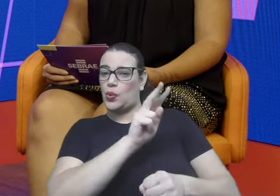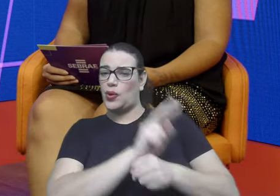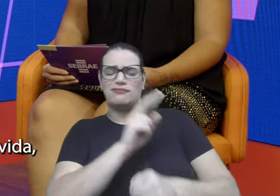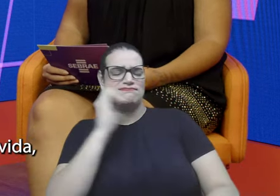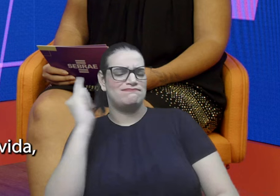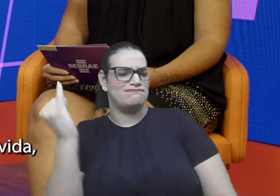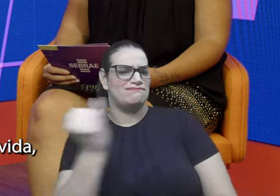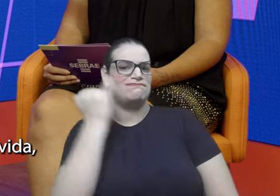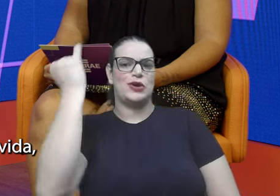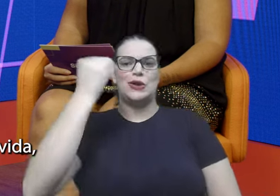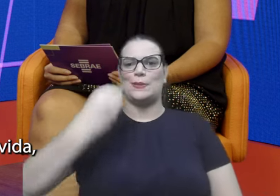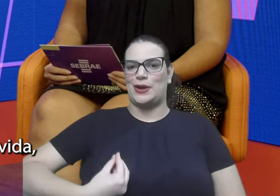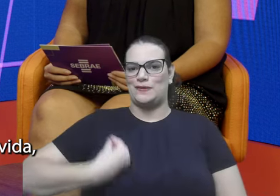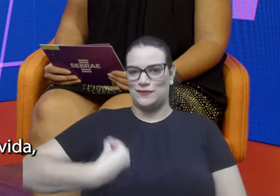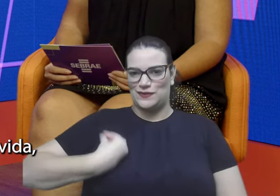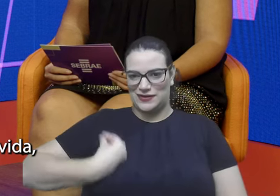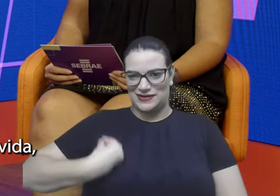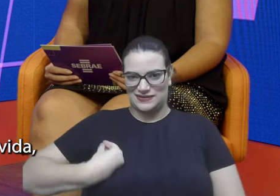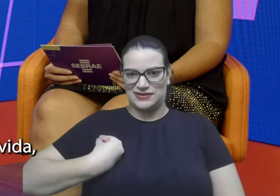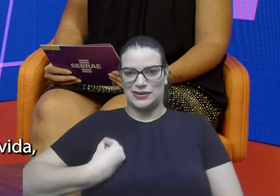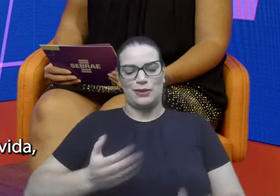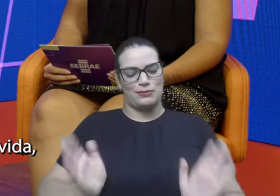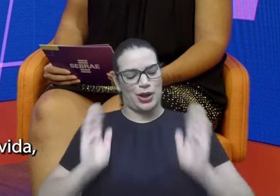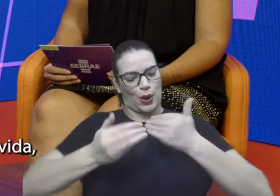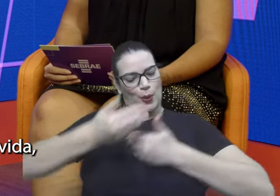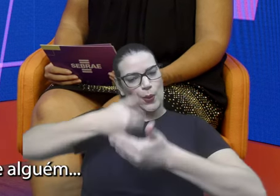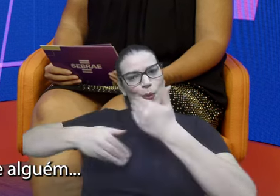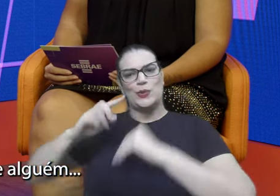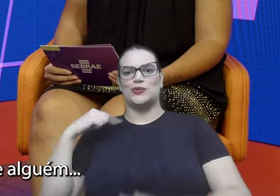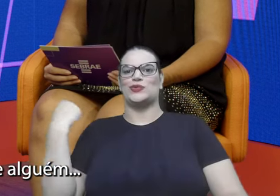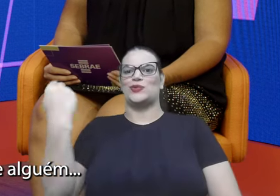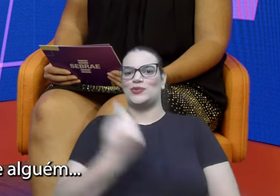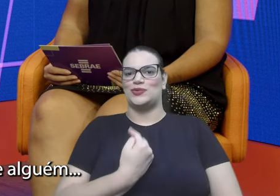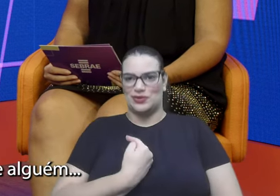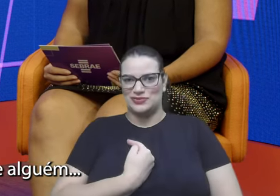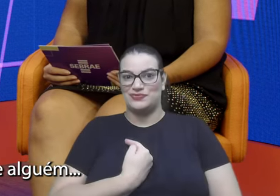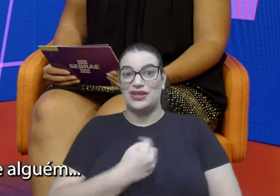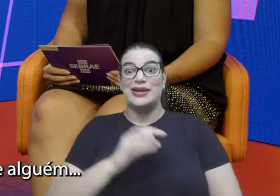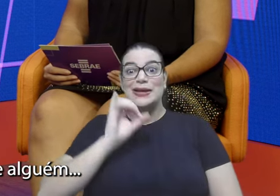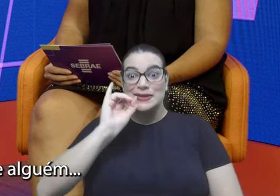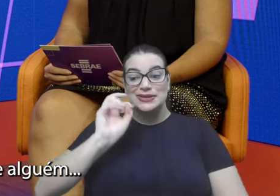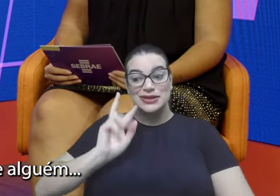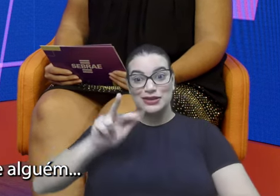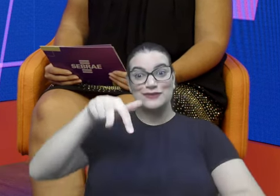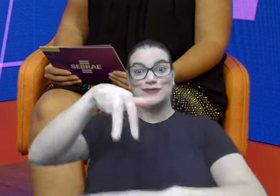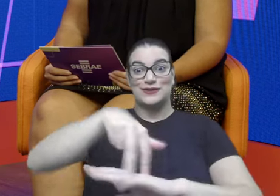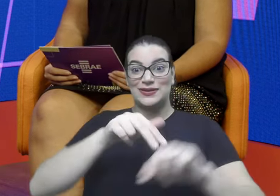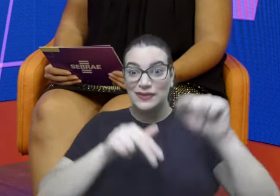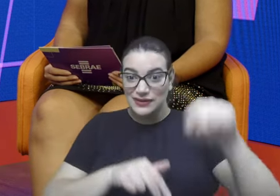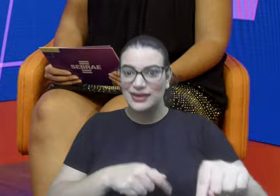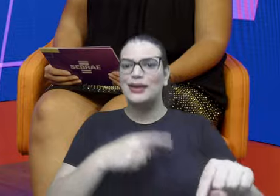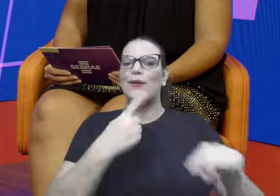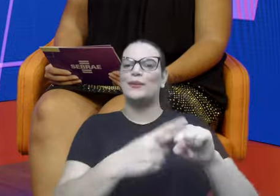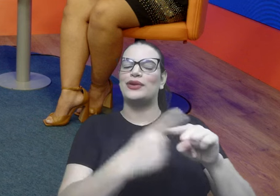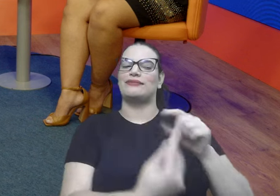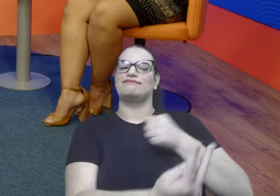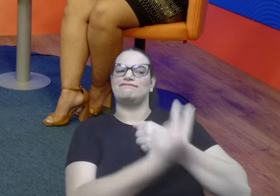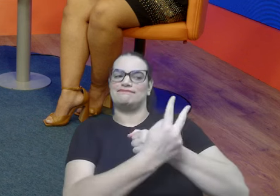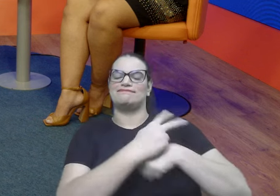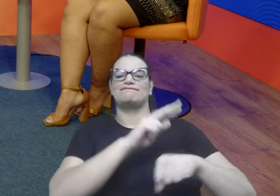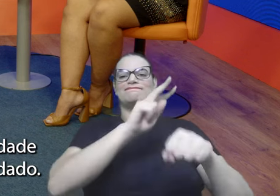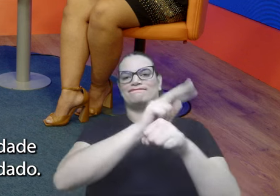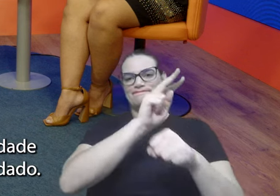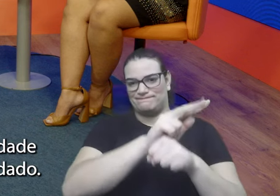vida humana paraa manutenção da nossa vida da vida de todos nós se nós estamos aqui hoje é porque alguém cuidou gente